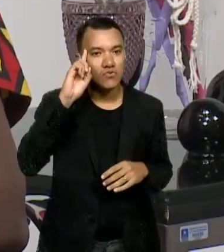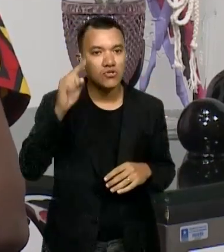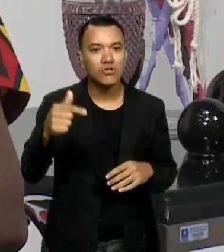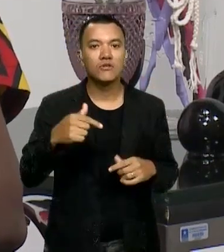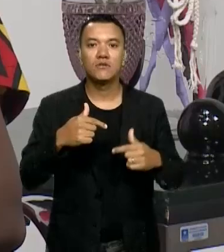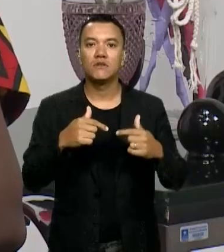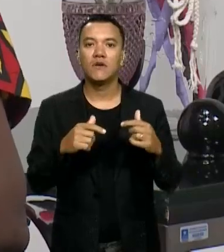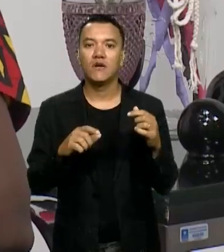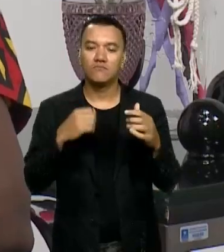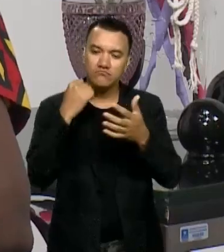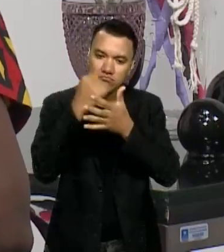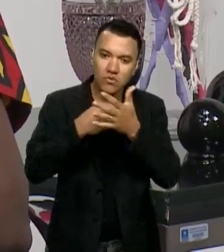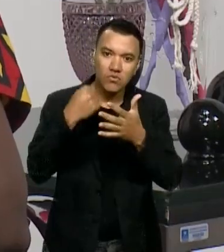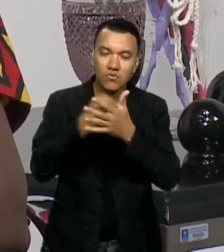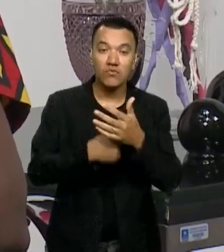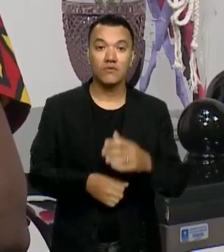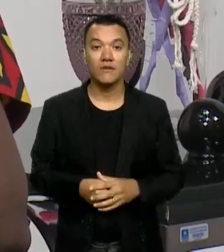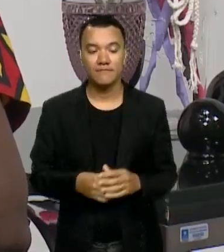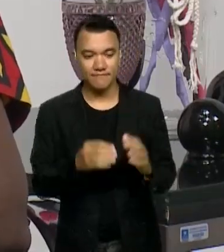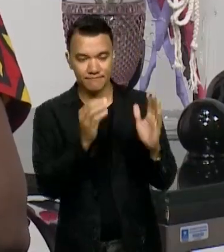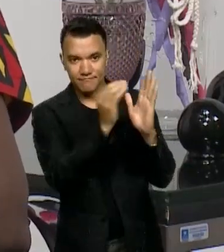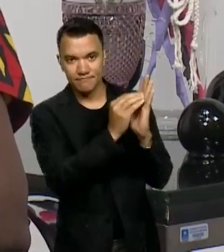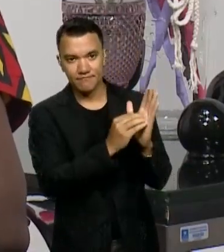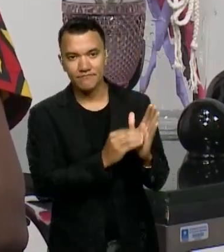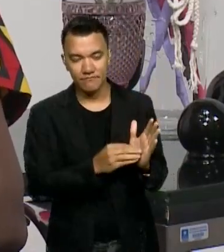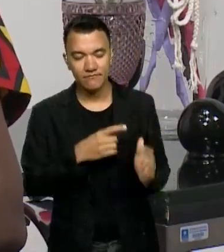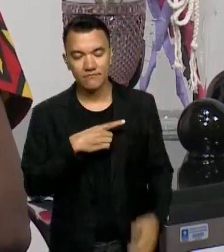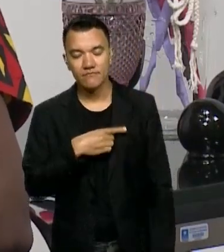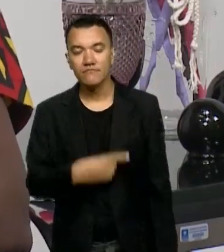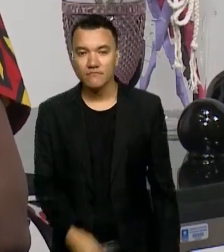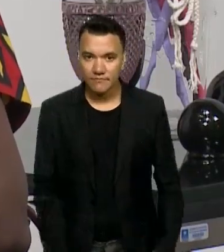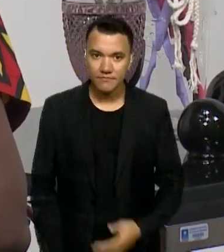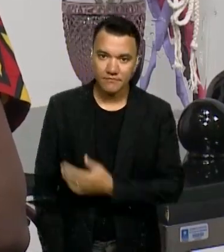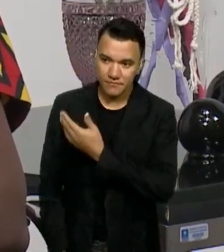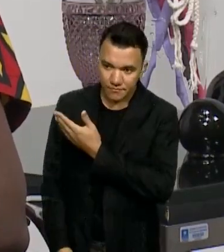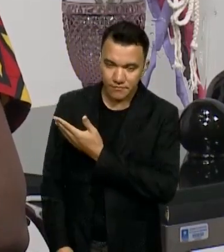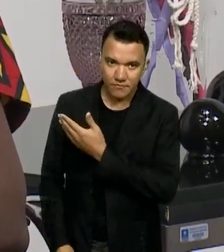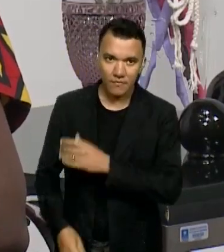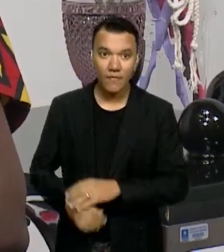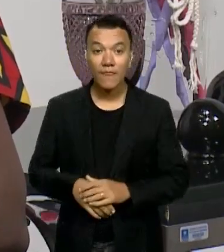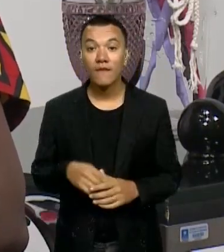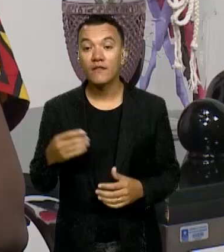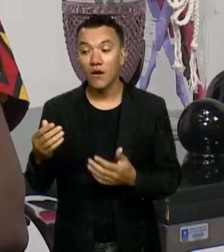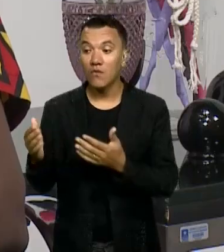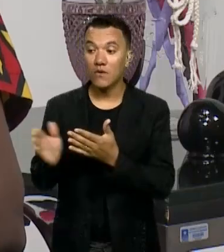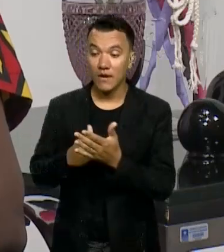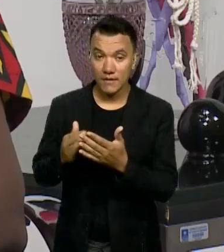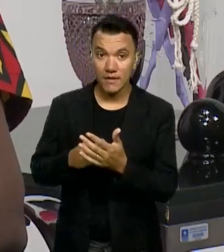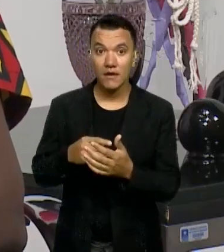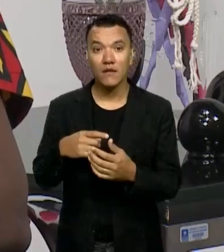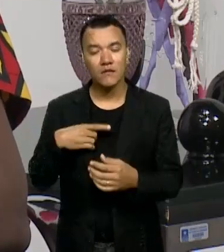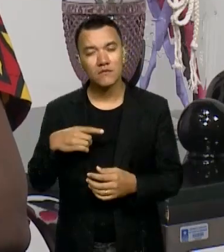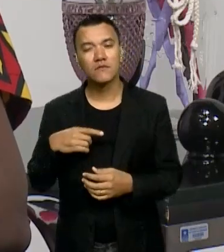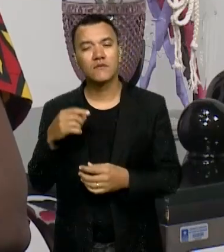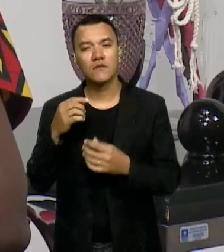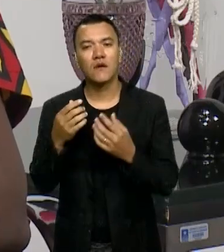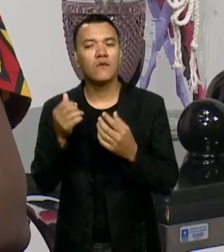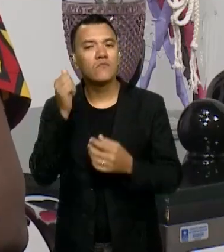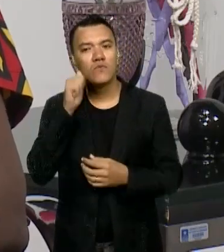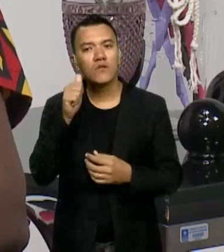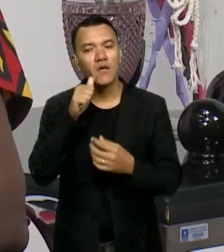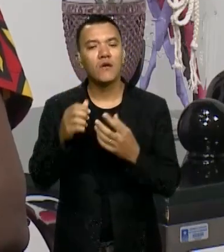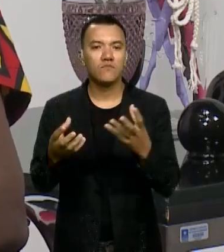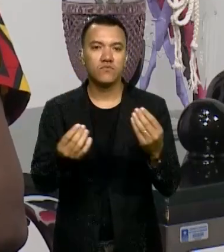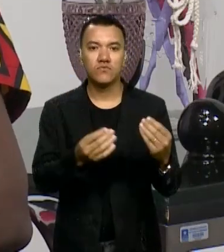no caderno. A gente registra bastante que na construção do caderno tinha muitas mulheres. Então, quero registrar